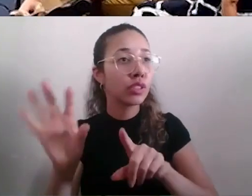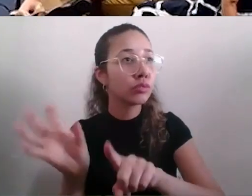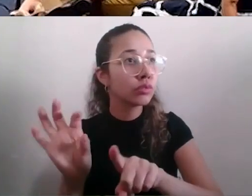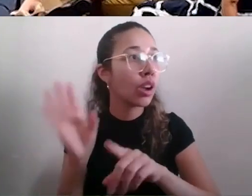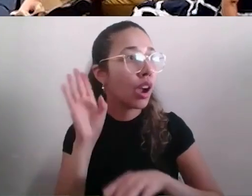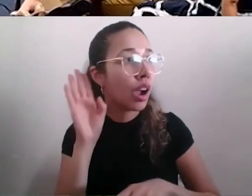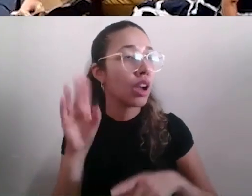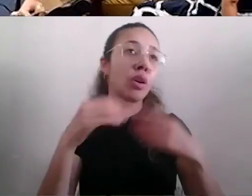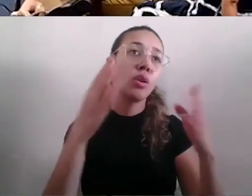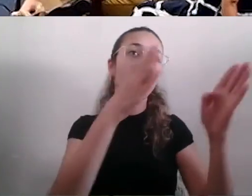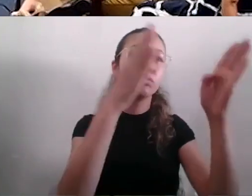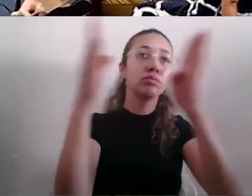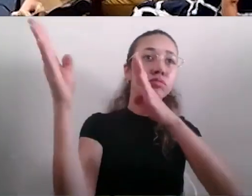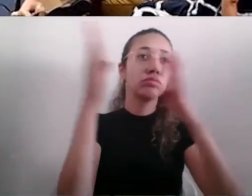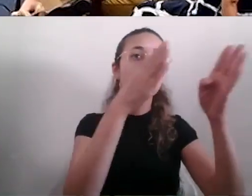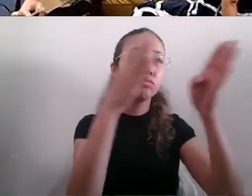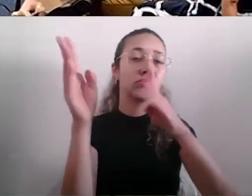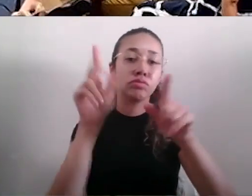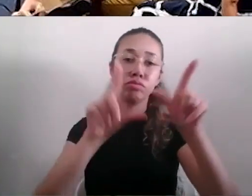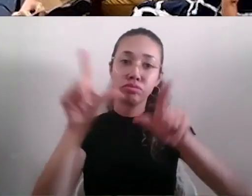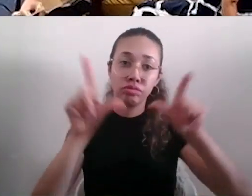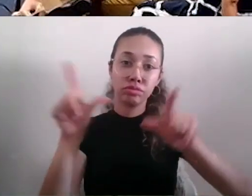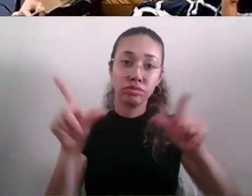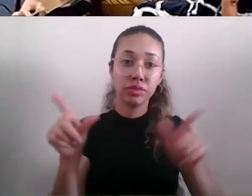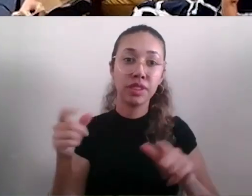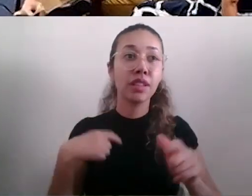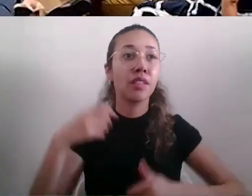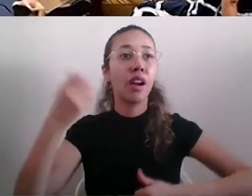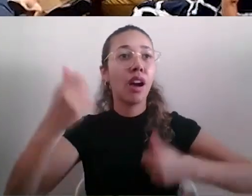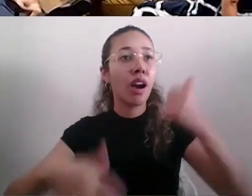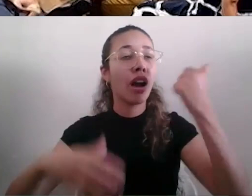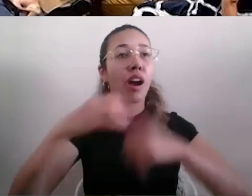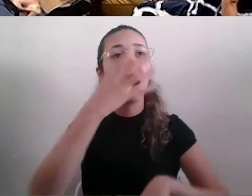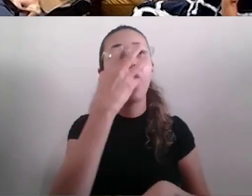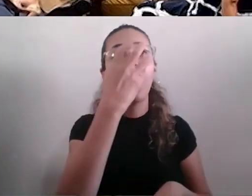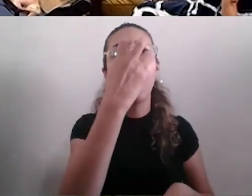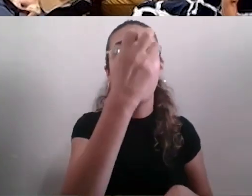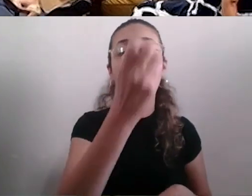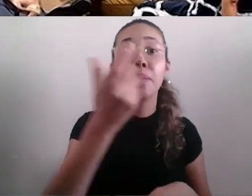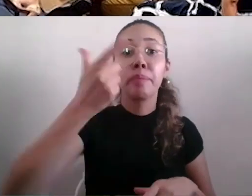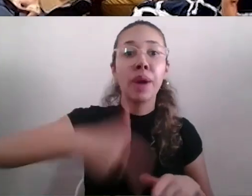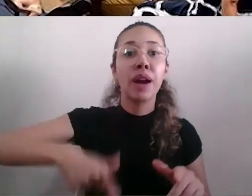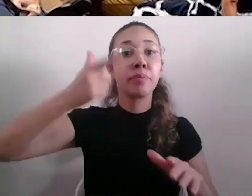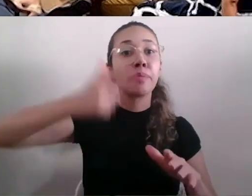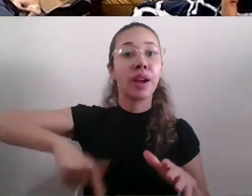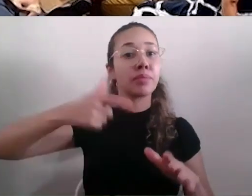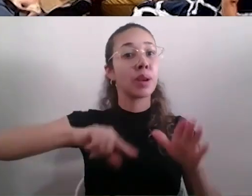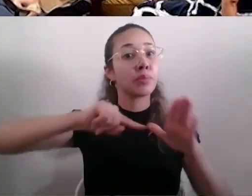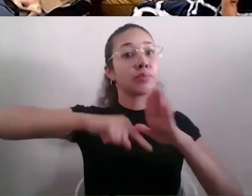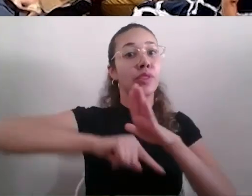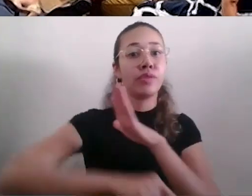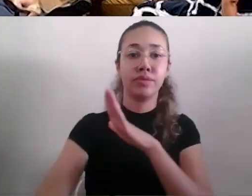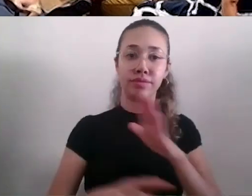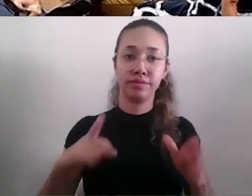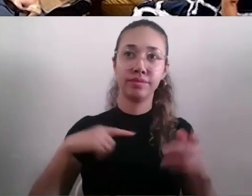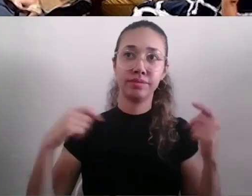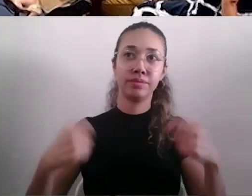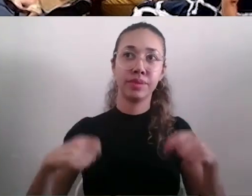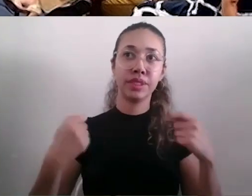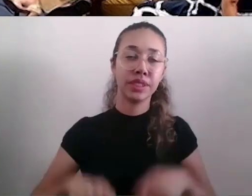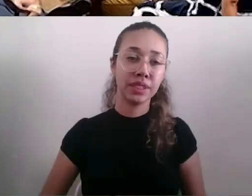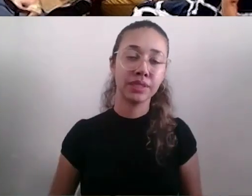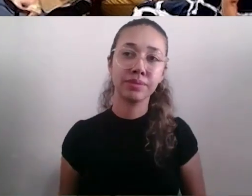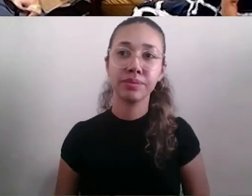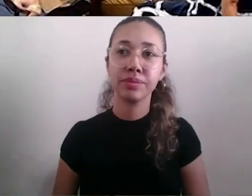trazendo toda a complexidade que tudo isso envolve. Por que você acha, e principalmente diante do sucesso, quer